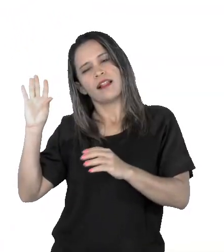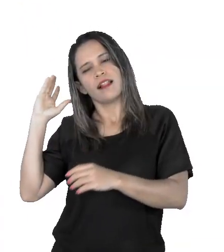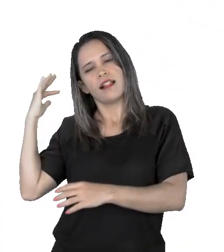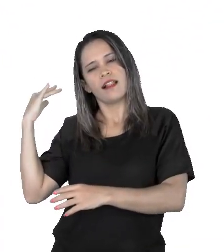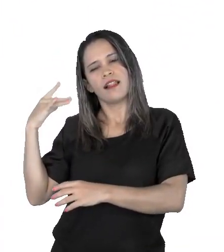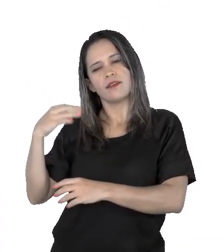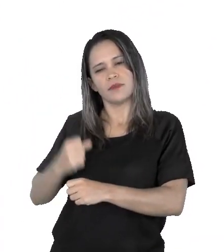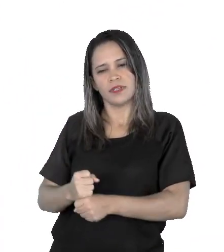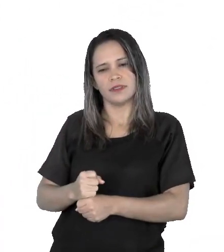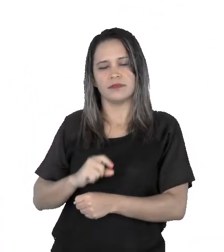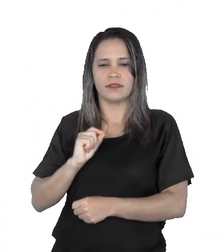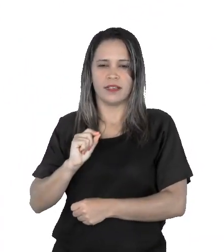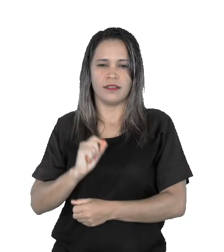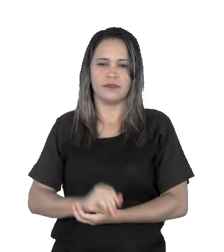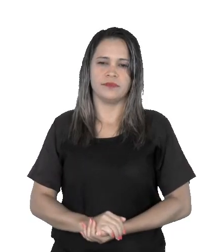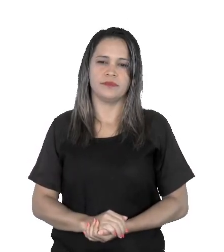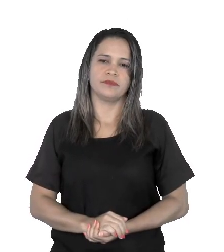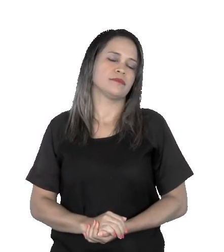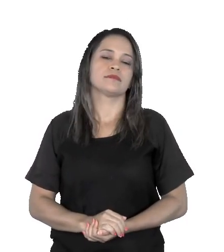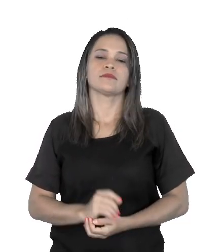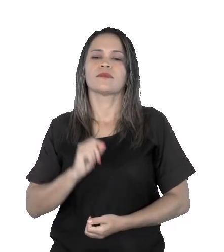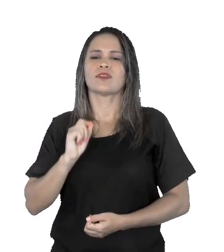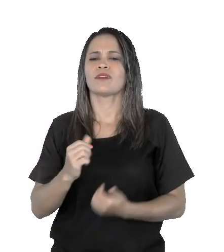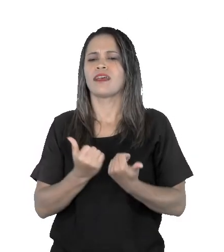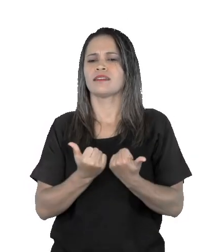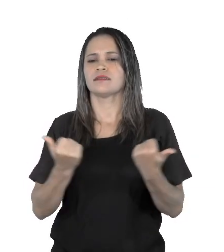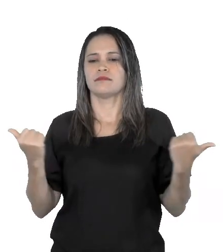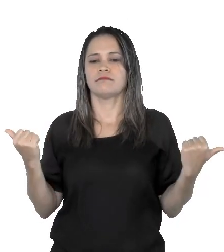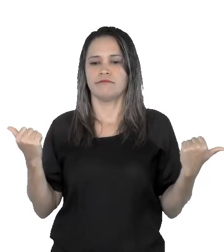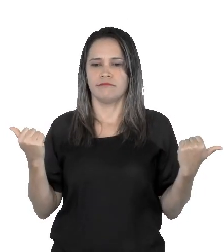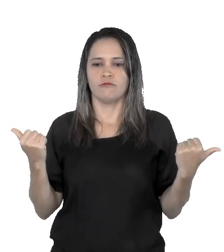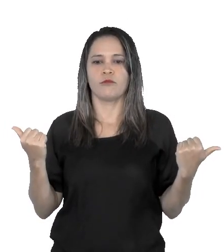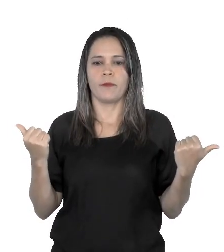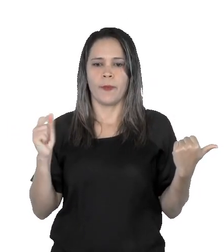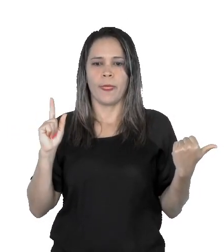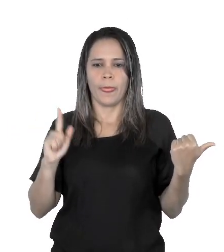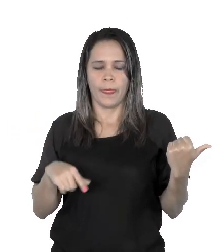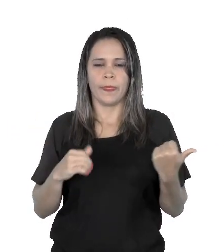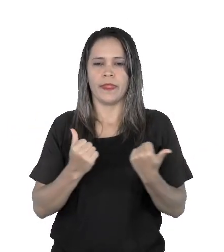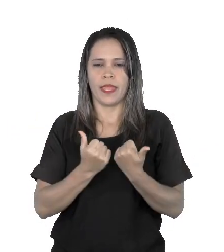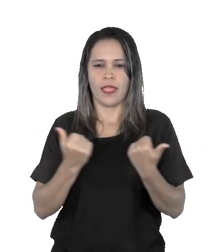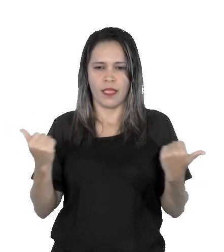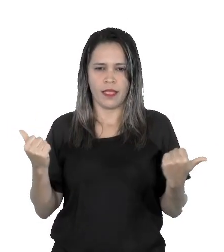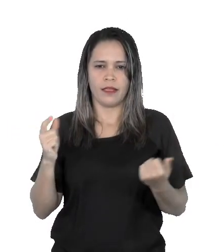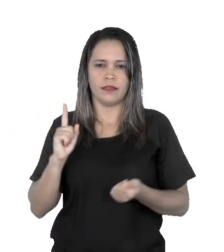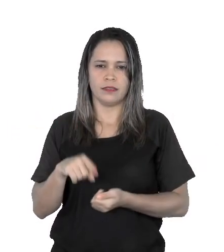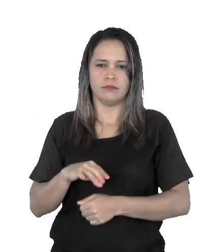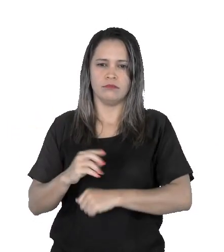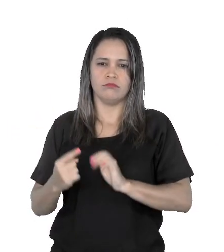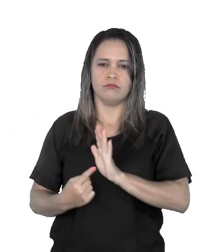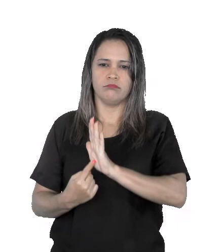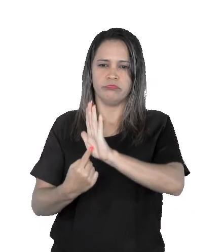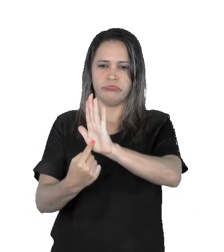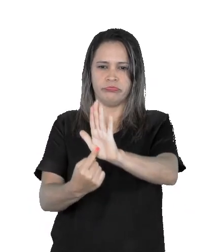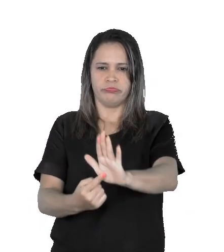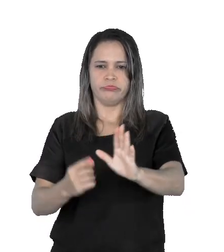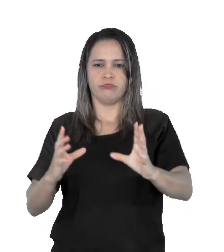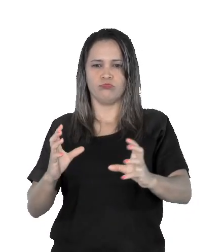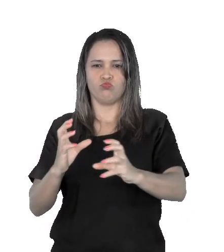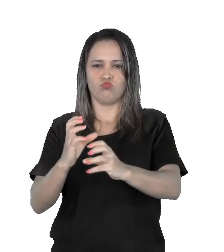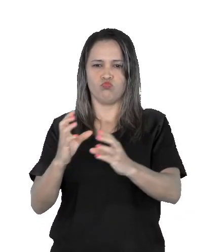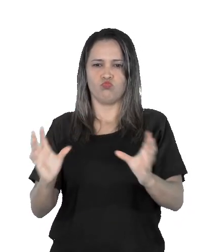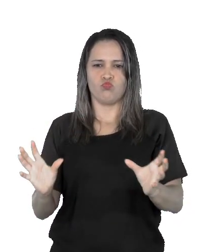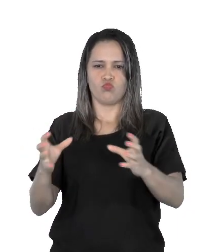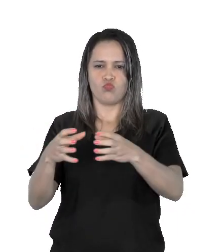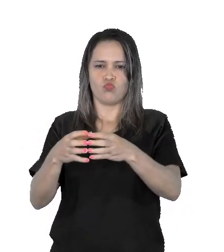numérica? Vamos lá. O que é uma reta numérica? Reta numérica é uma reta que representa o conjunto dos